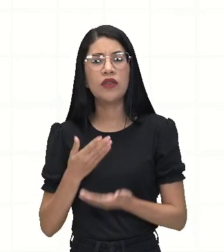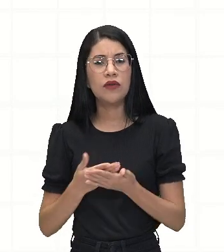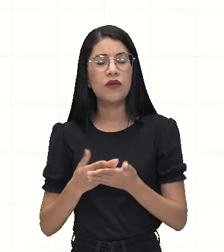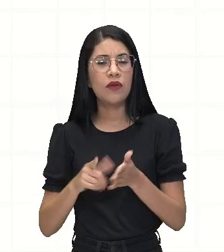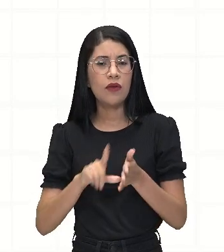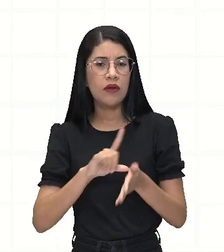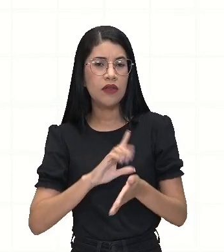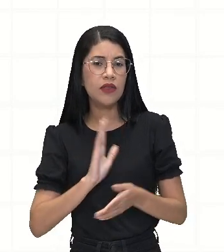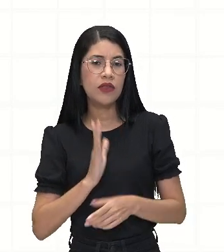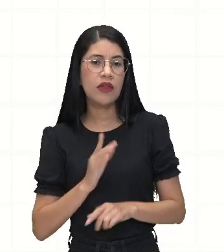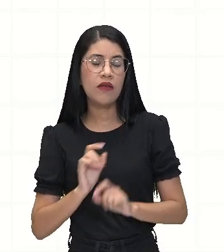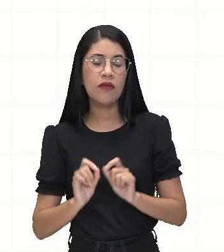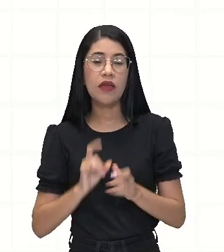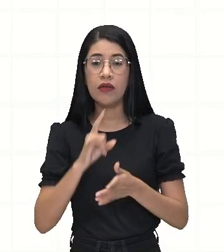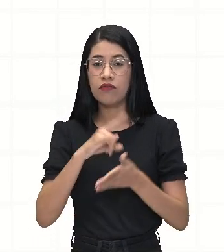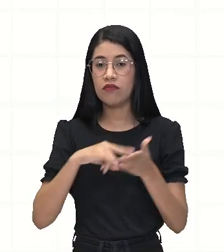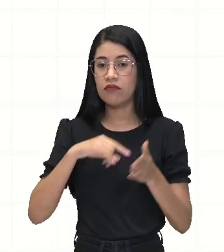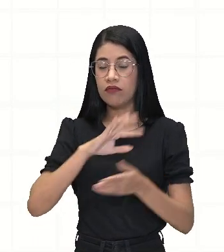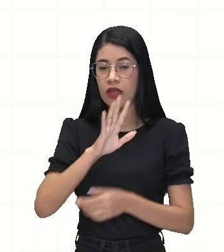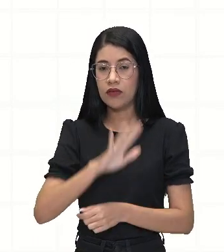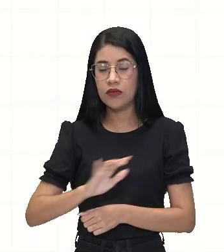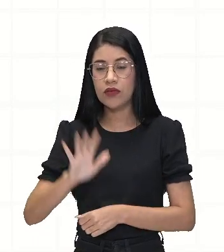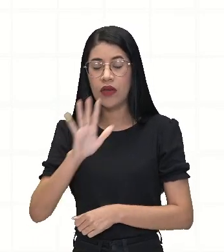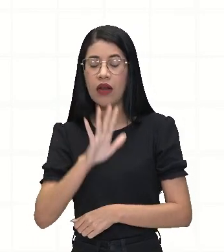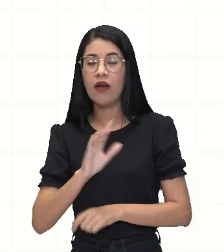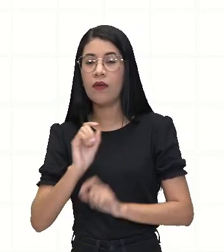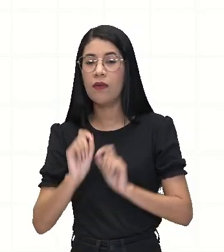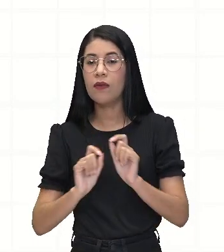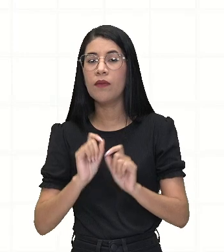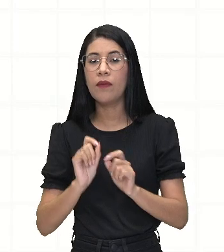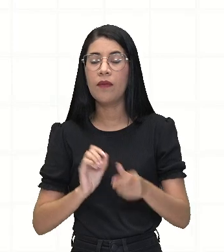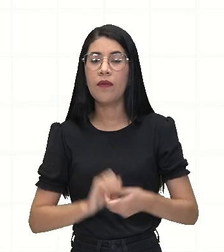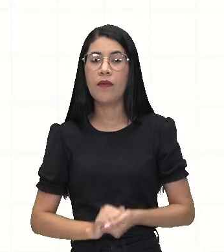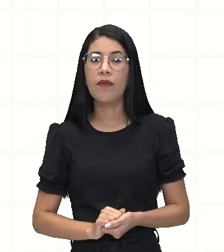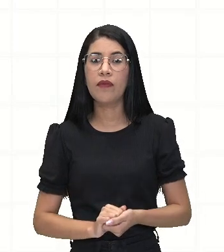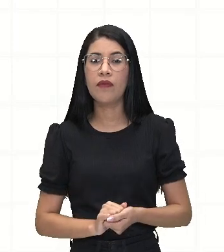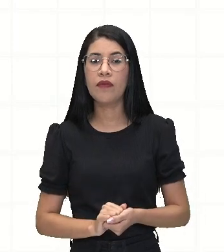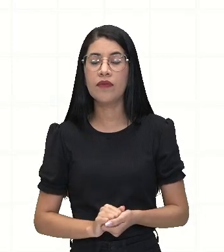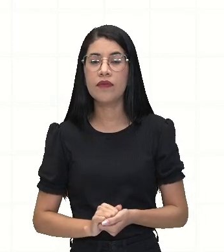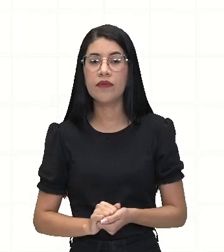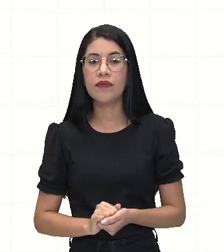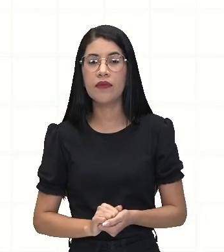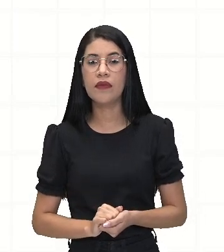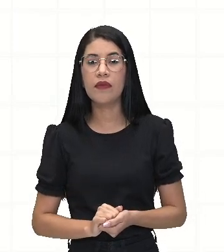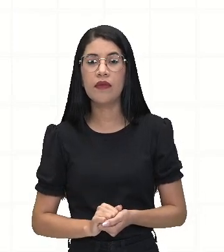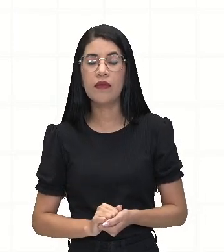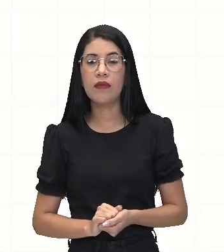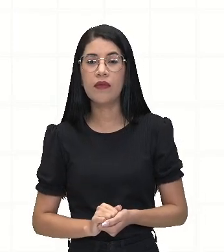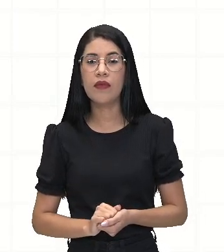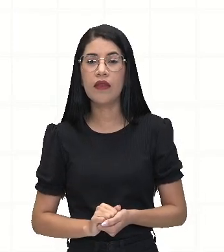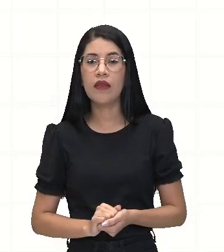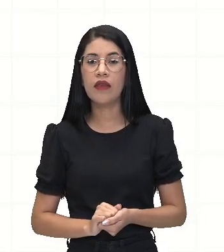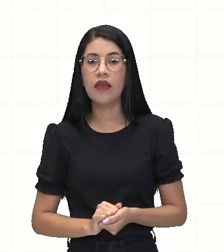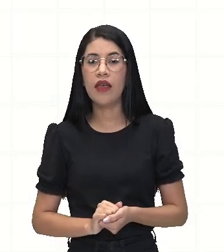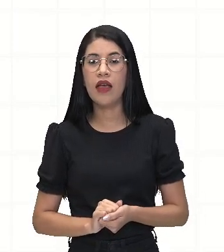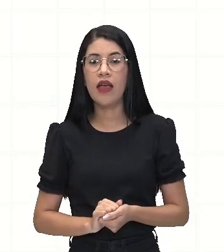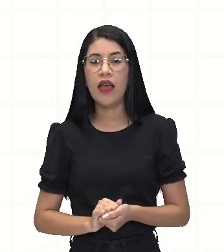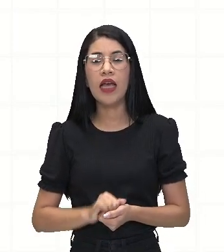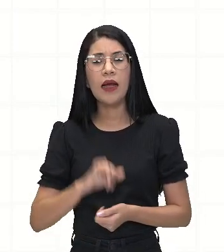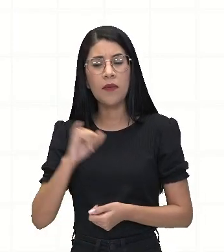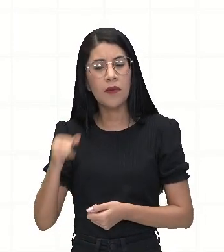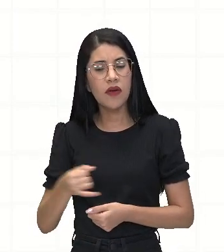início, né, dos tratados no geral, assim como aqui o das capitanias hereditárias, explorar o